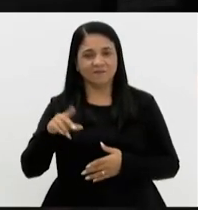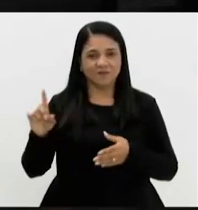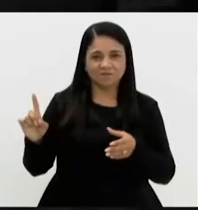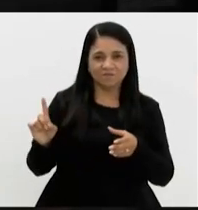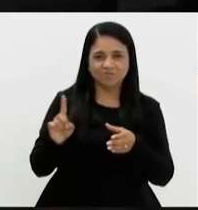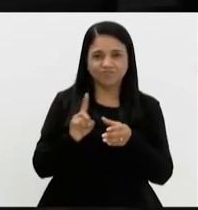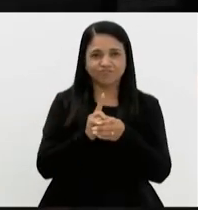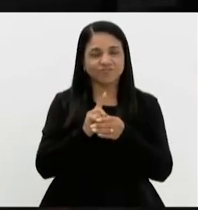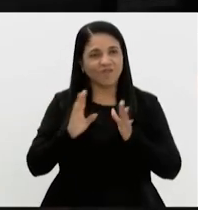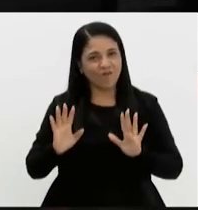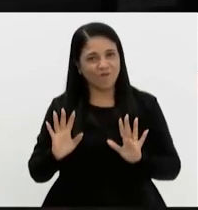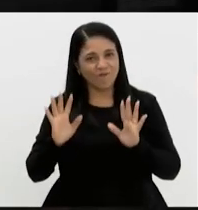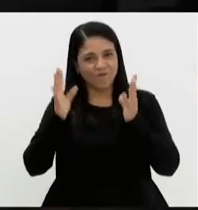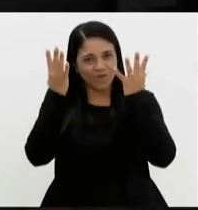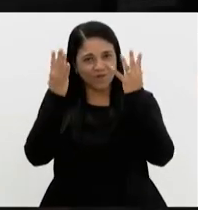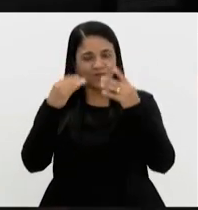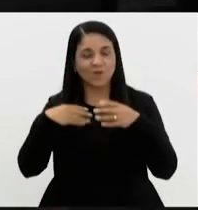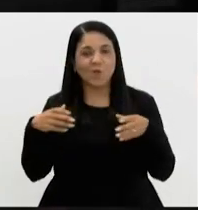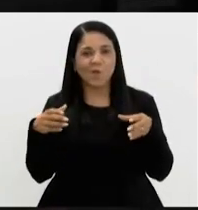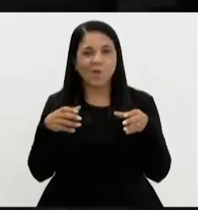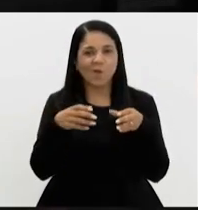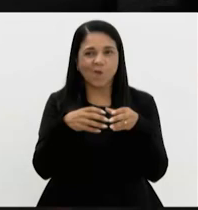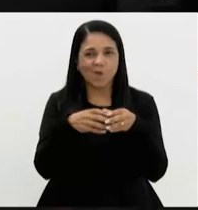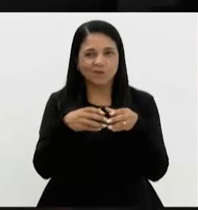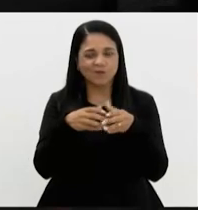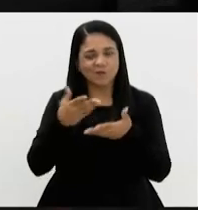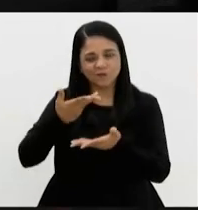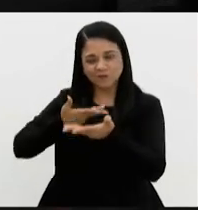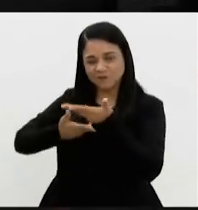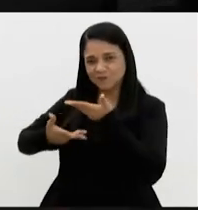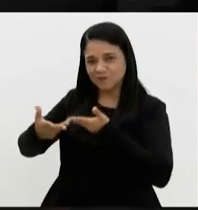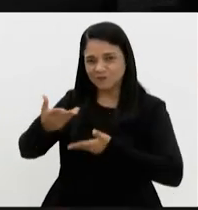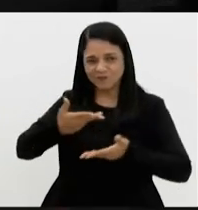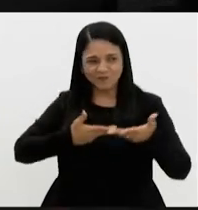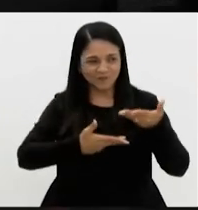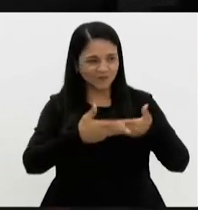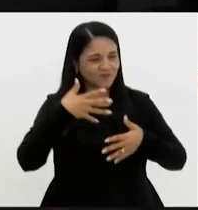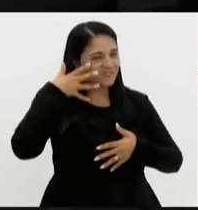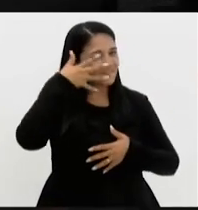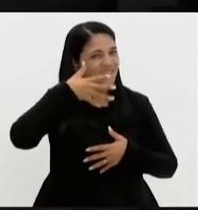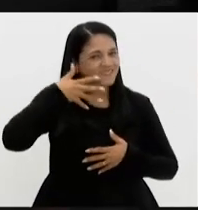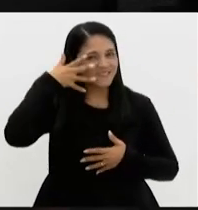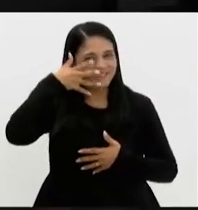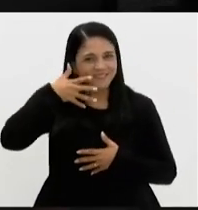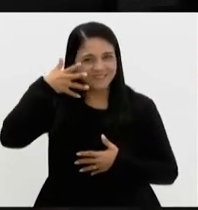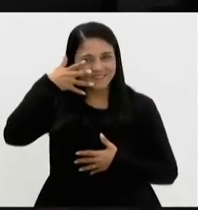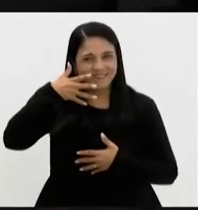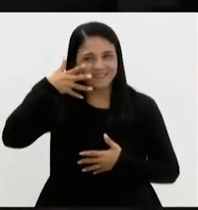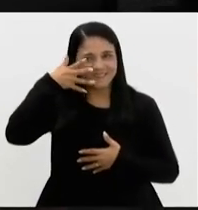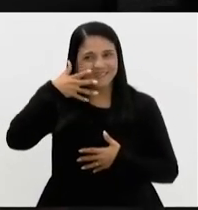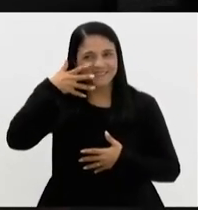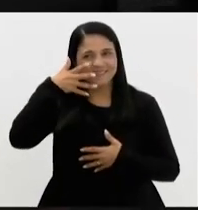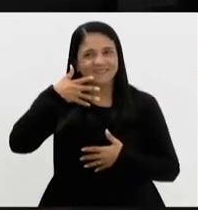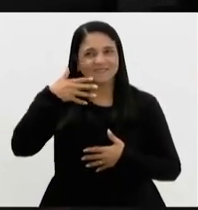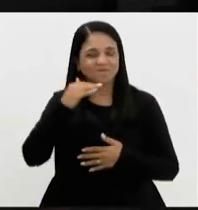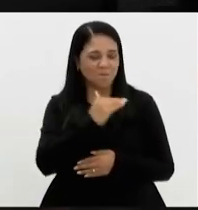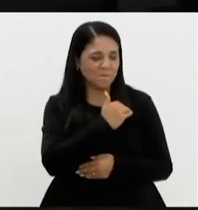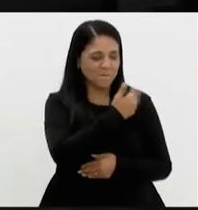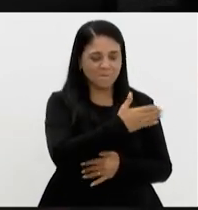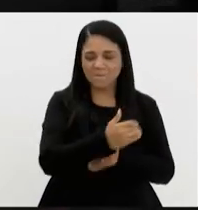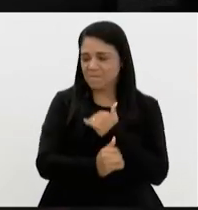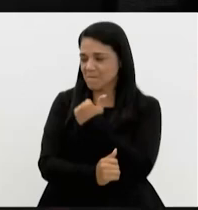este evento e com a missão de ladear aqui ilustres palestrantes e amigos né